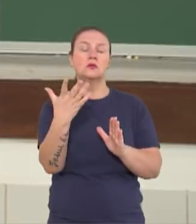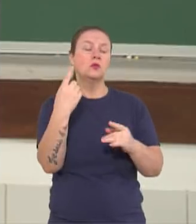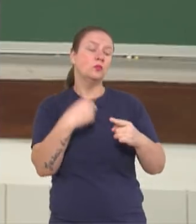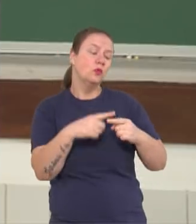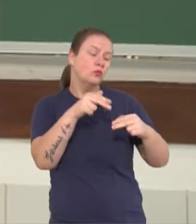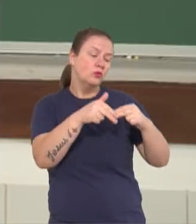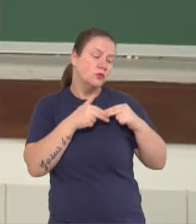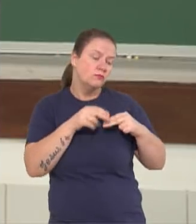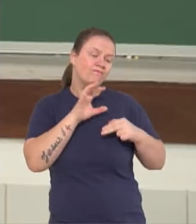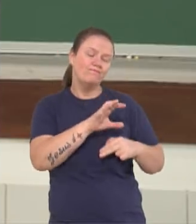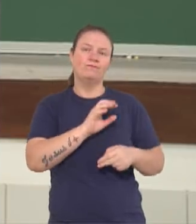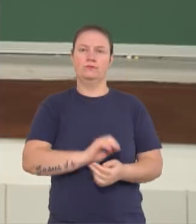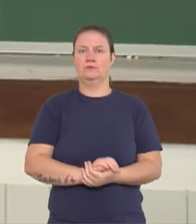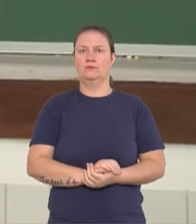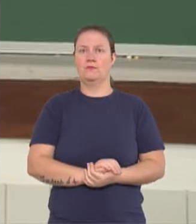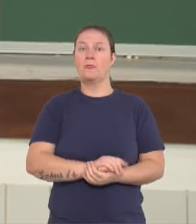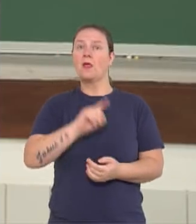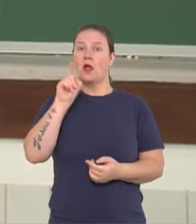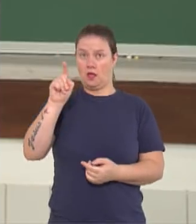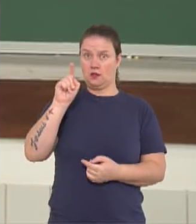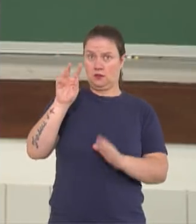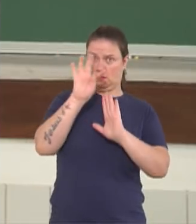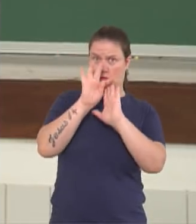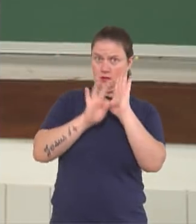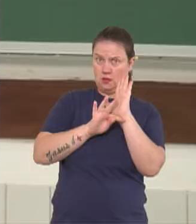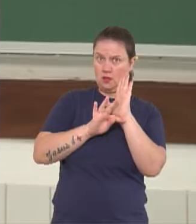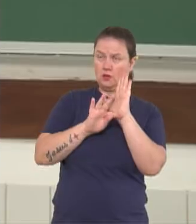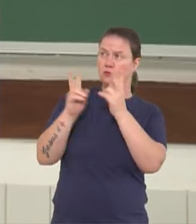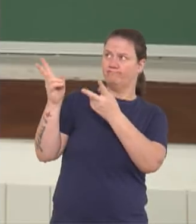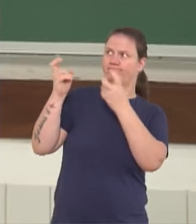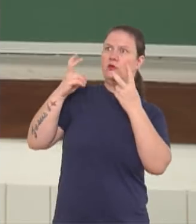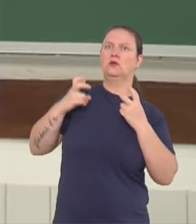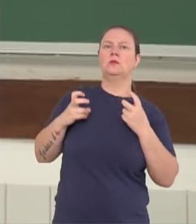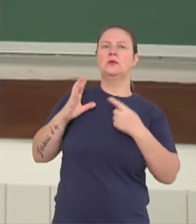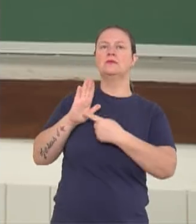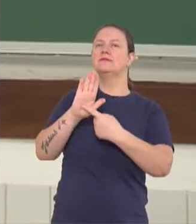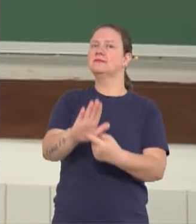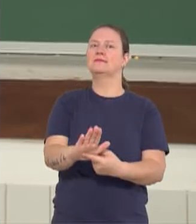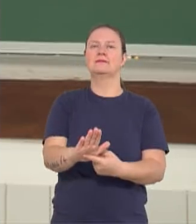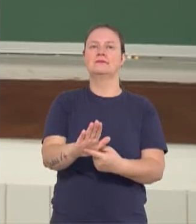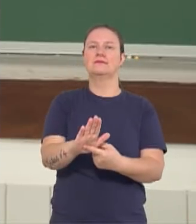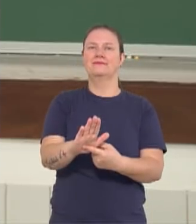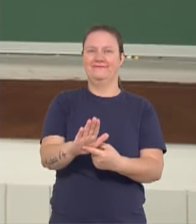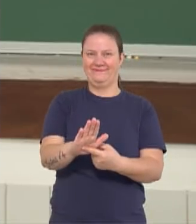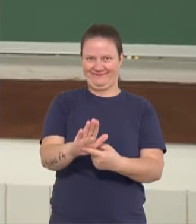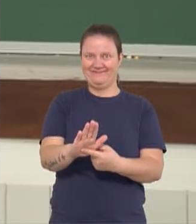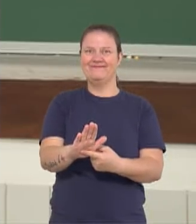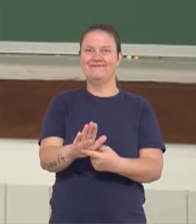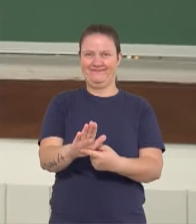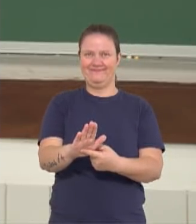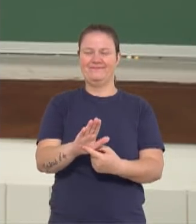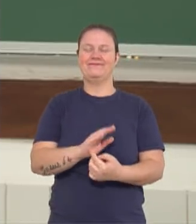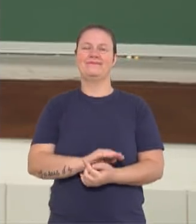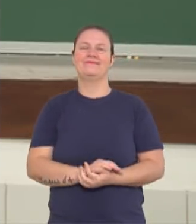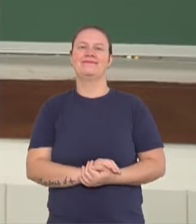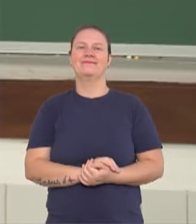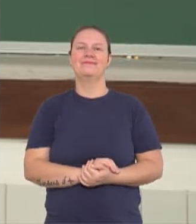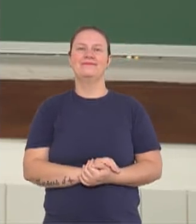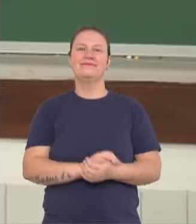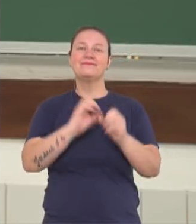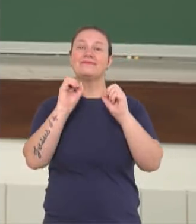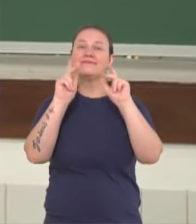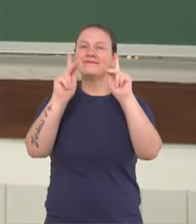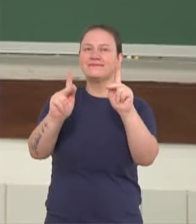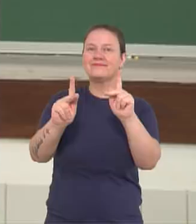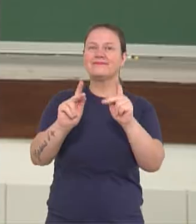disso. Né? Não é o caso aqui, porque ali já estava, né, explicitado nessa notícia que é em função da pandemia.